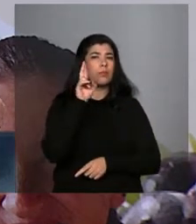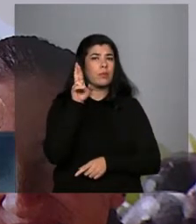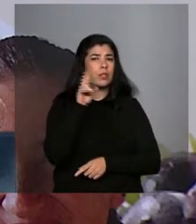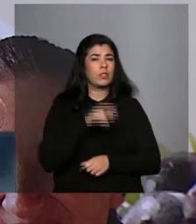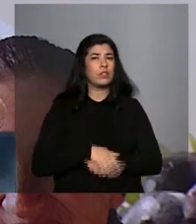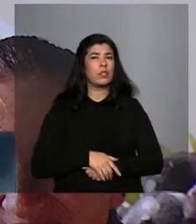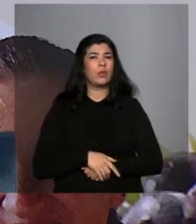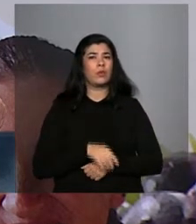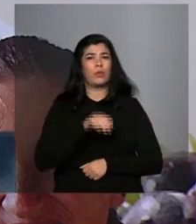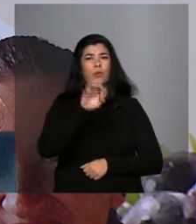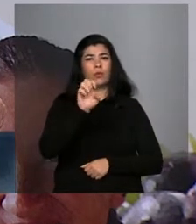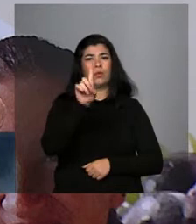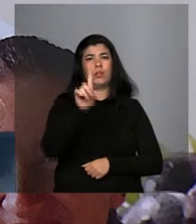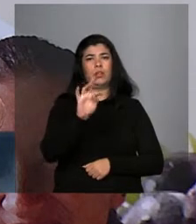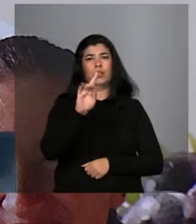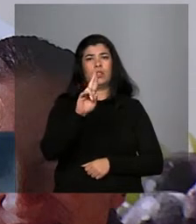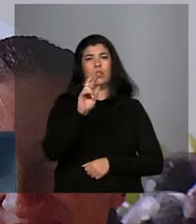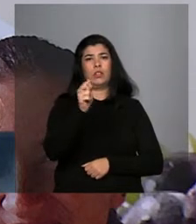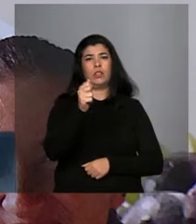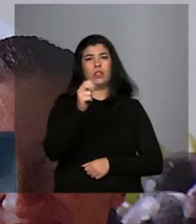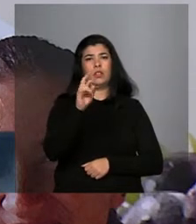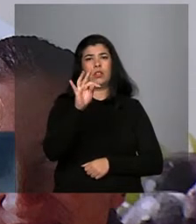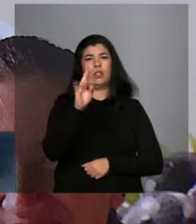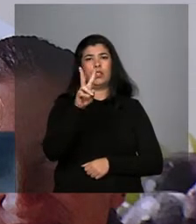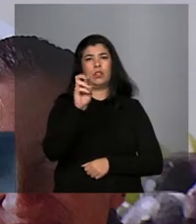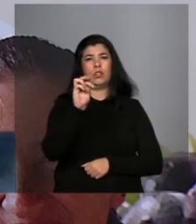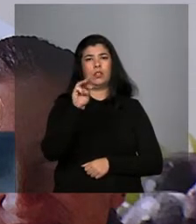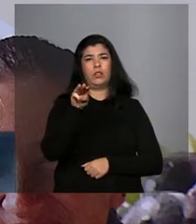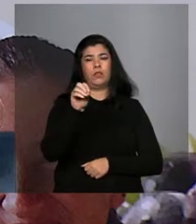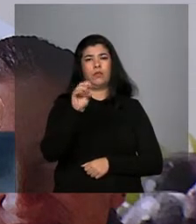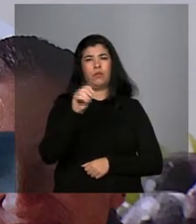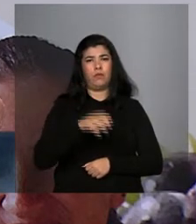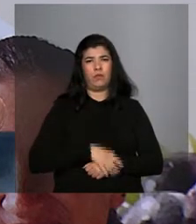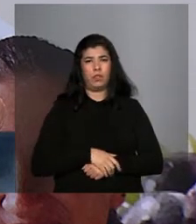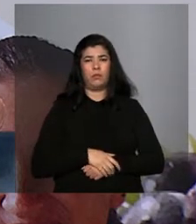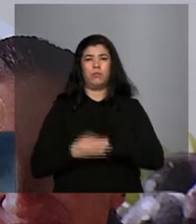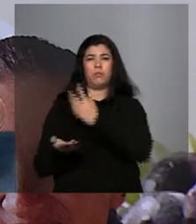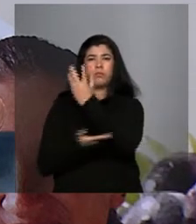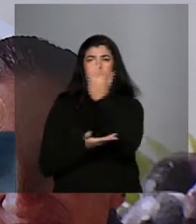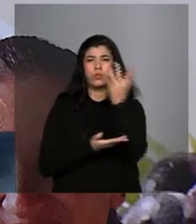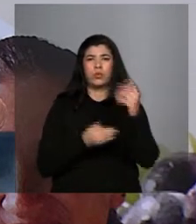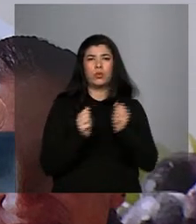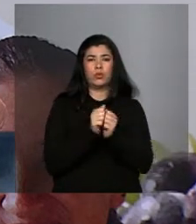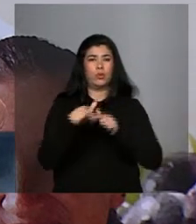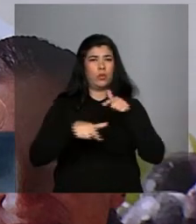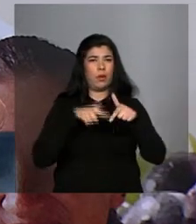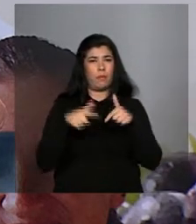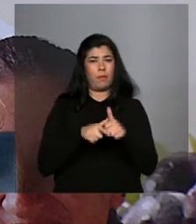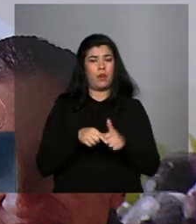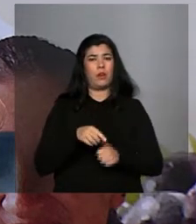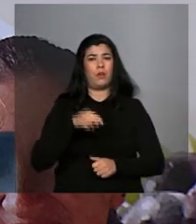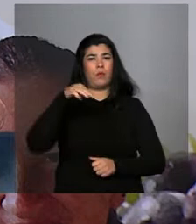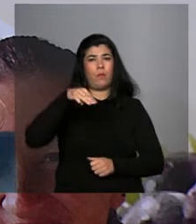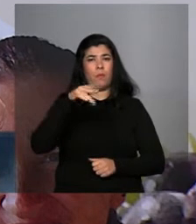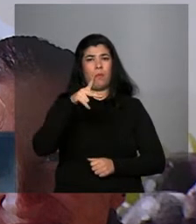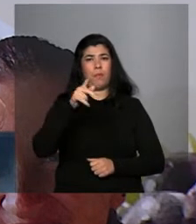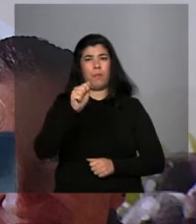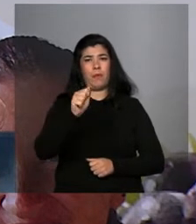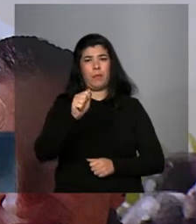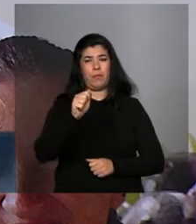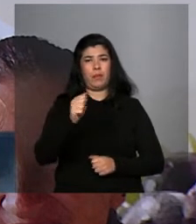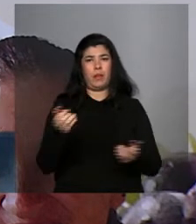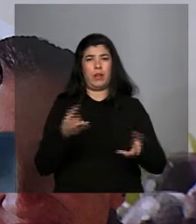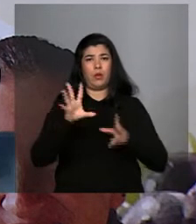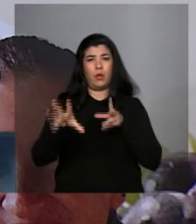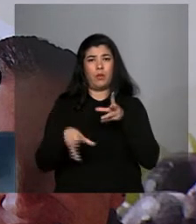rural do MAPA, com a ministra Isabela. E agora ele integrará